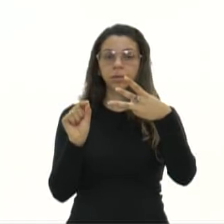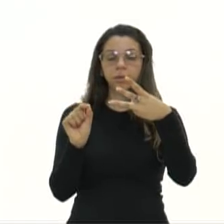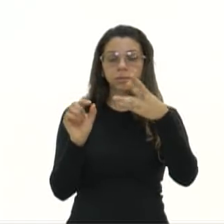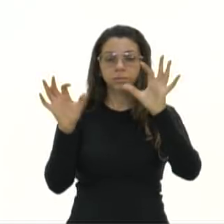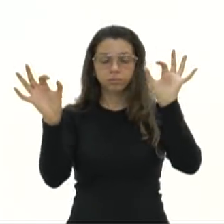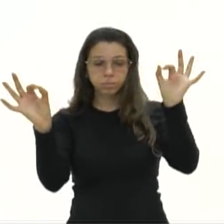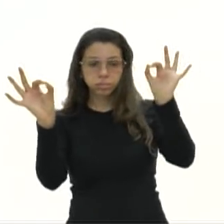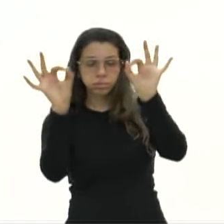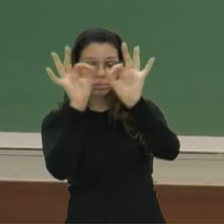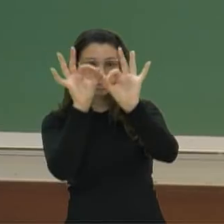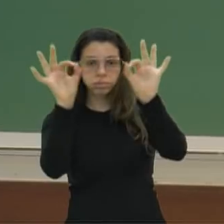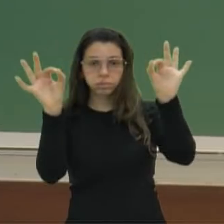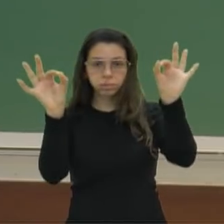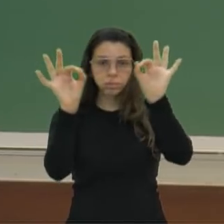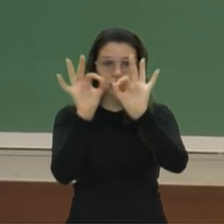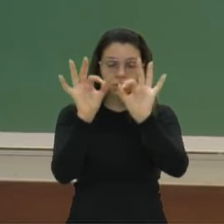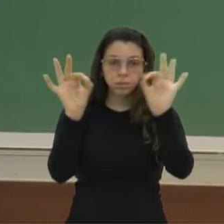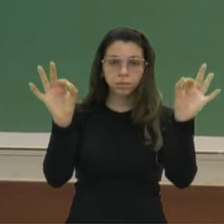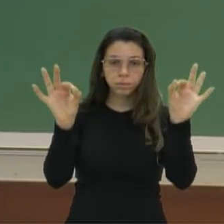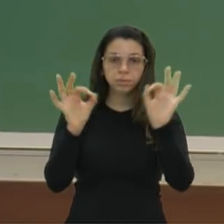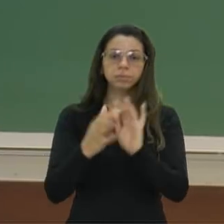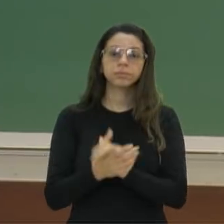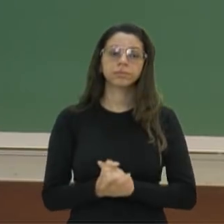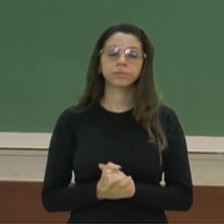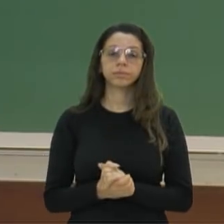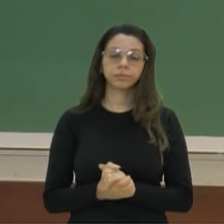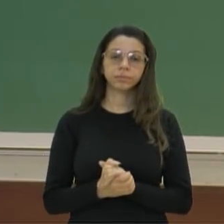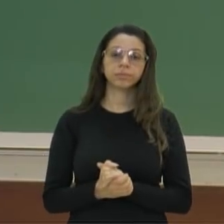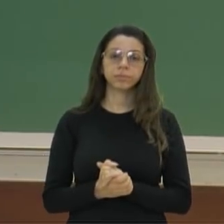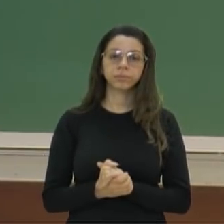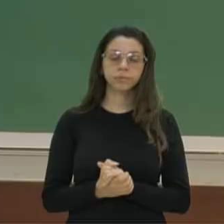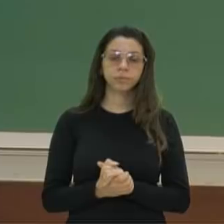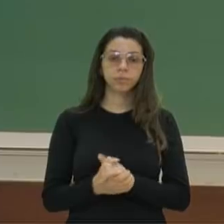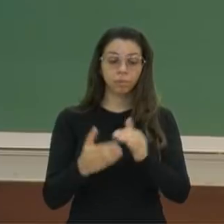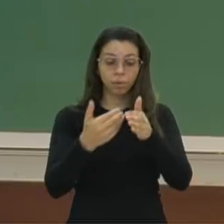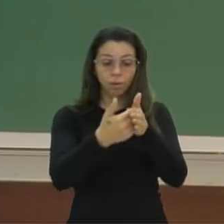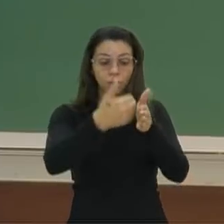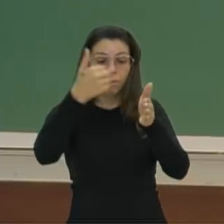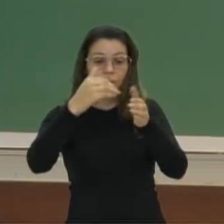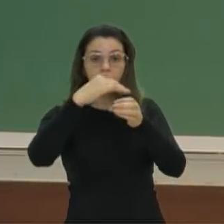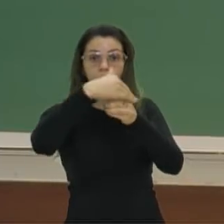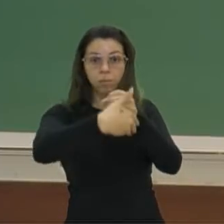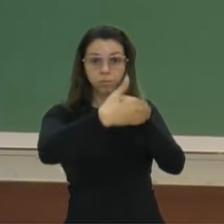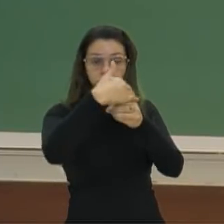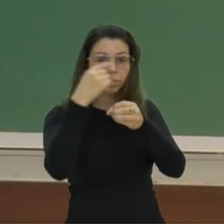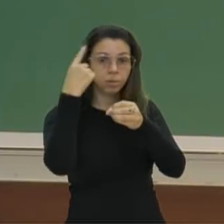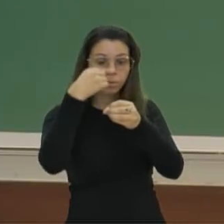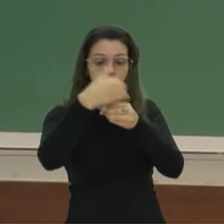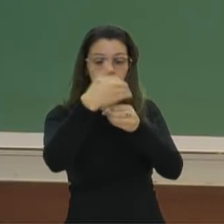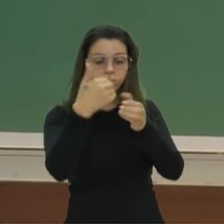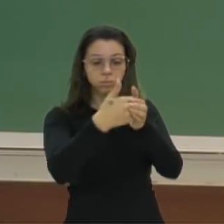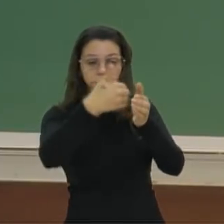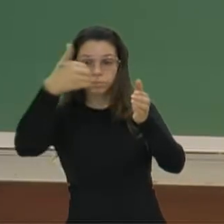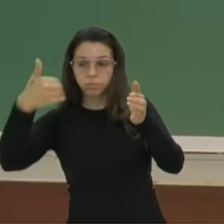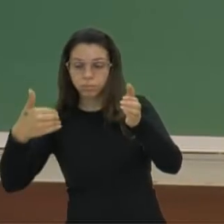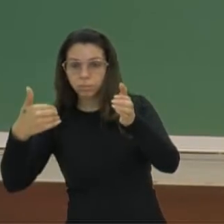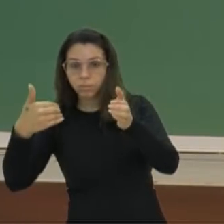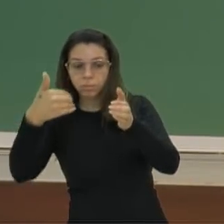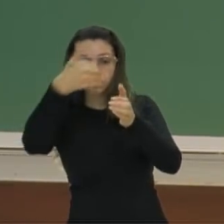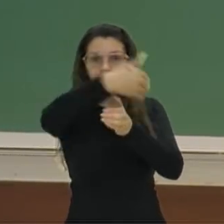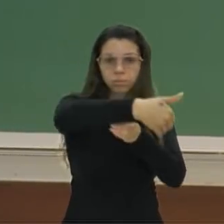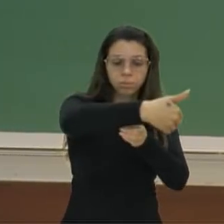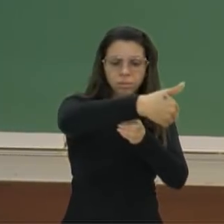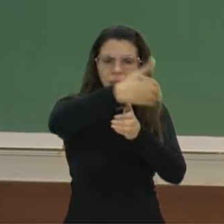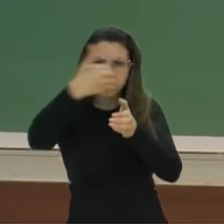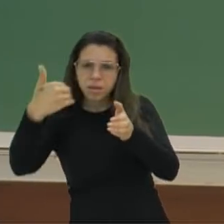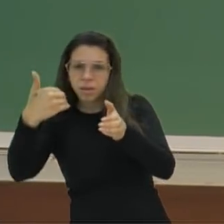posições, muitos pontos focais no fundo do olho. Por isso é tudo embaçado. Um pouco antes, um